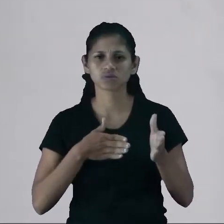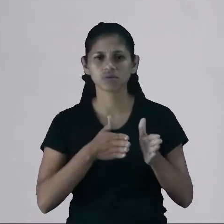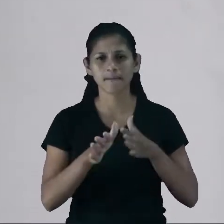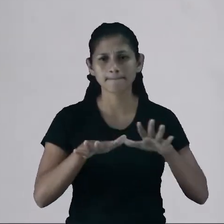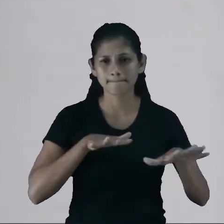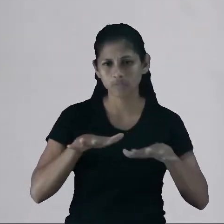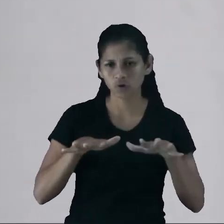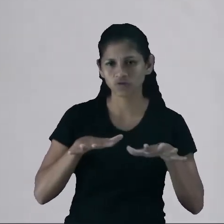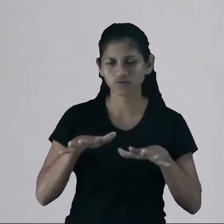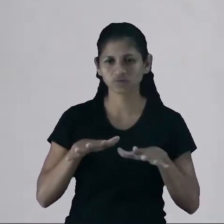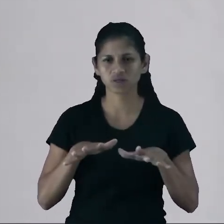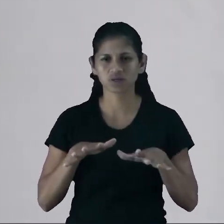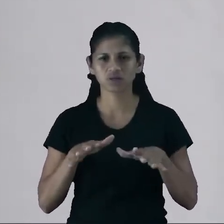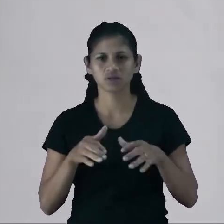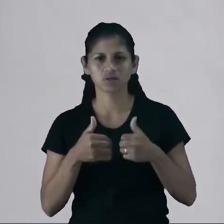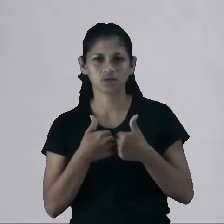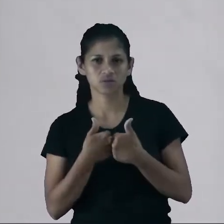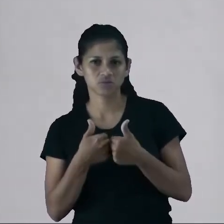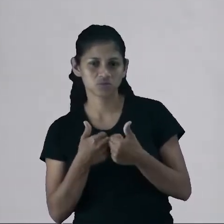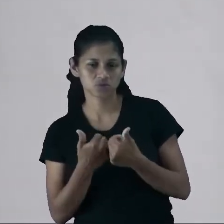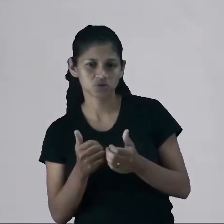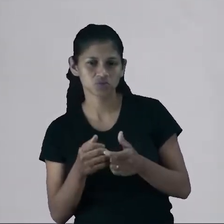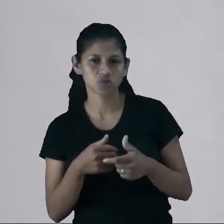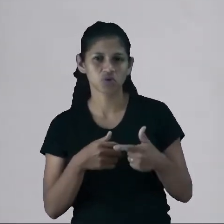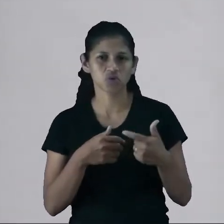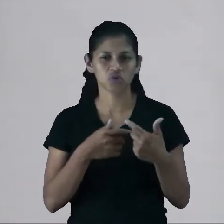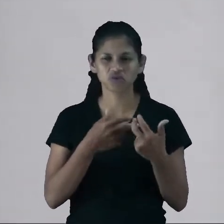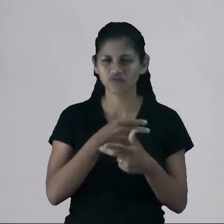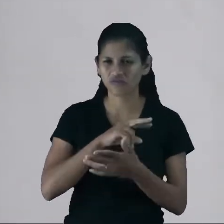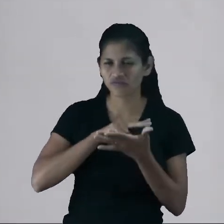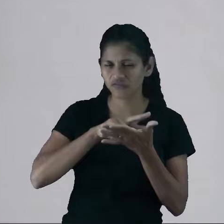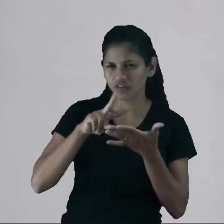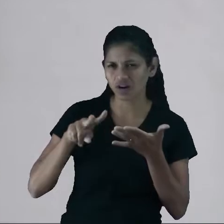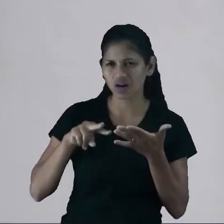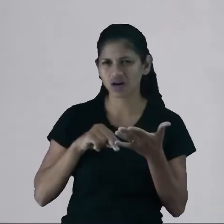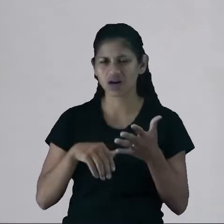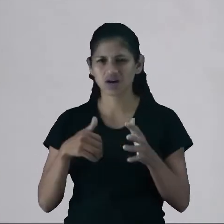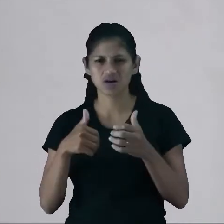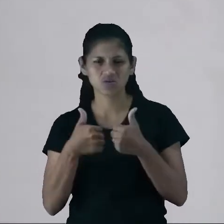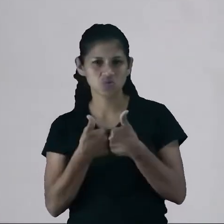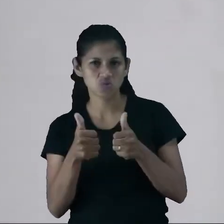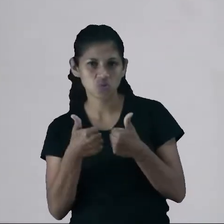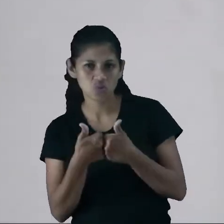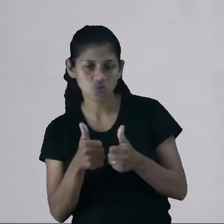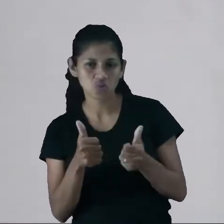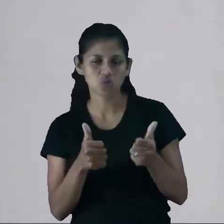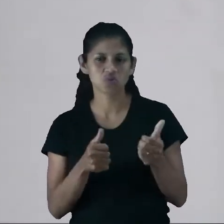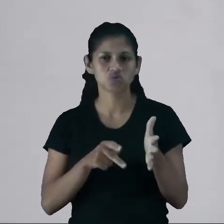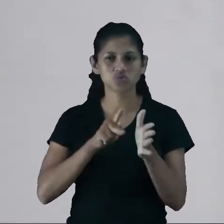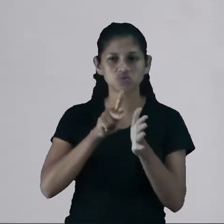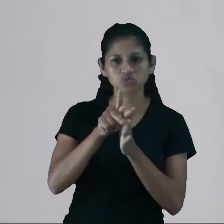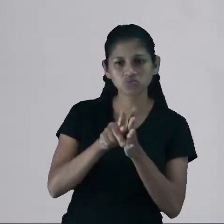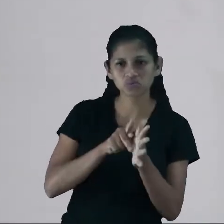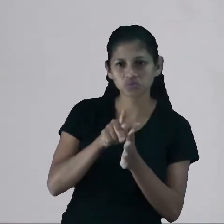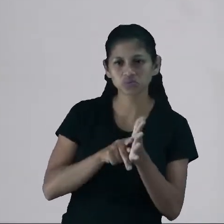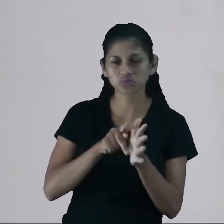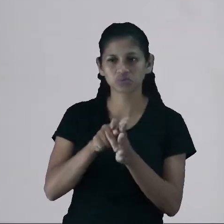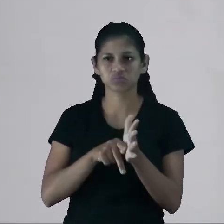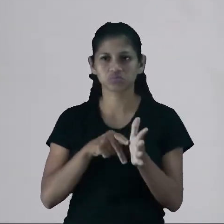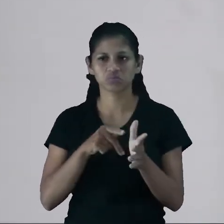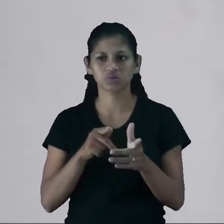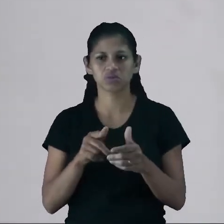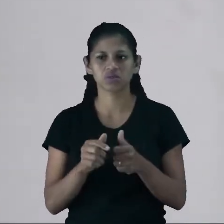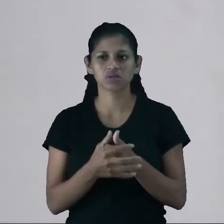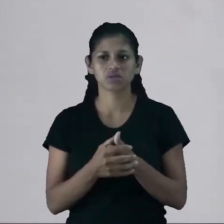transportes, seja o transporte individual, que são os carros, as motos, a bicicleta, ou o transporte coletivo, como a gente viu, que são os ônibus,